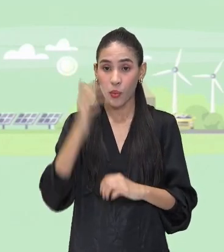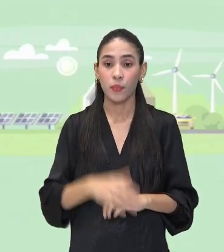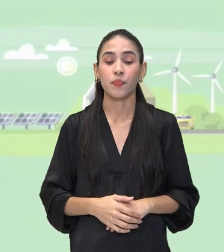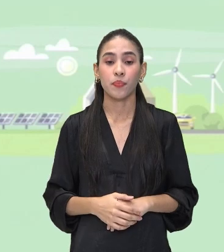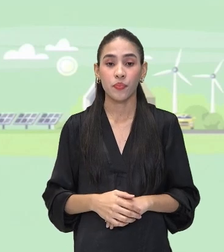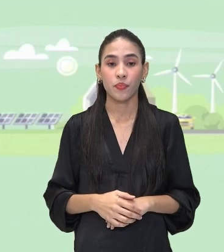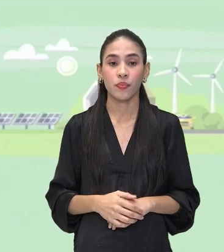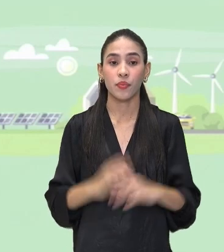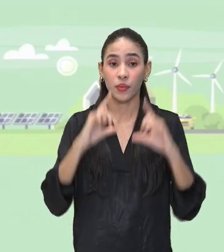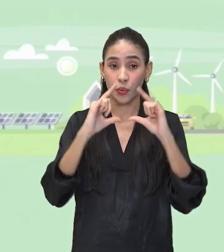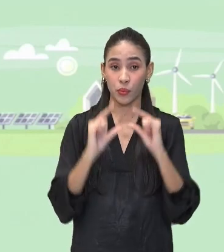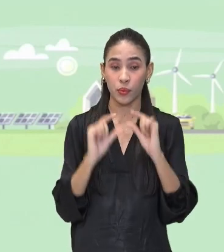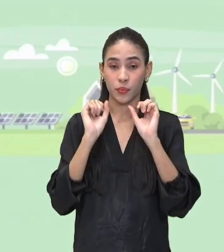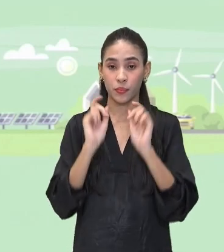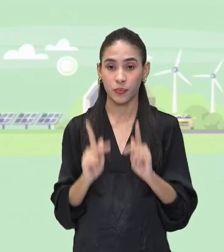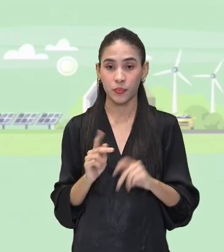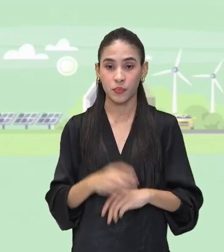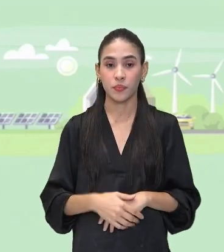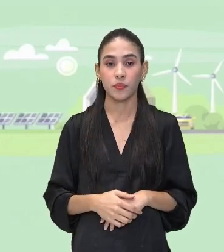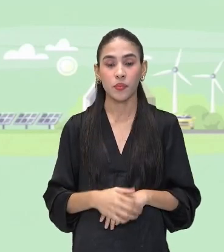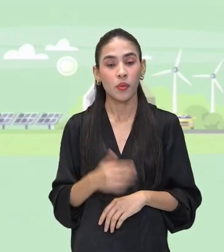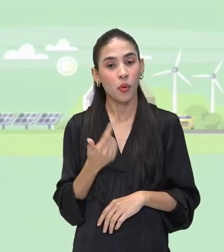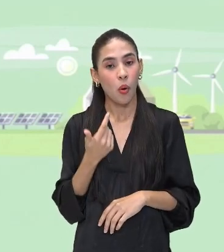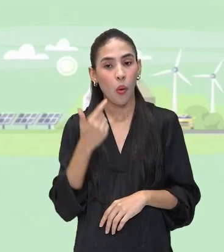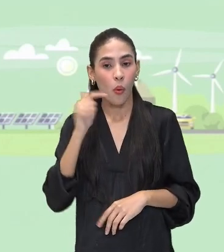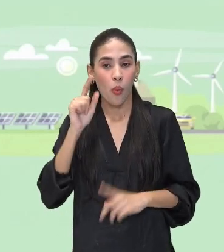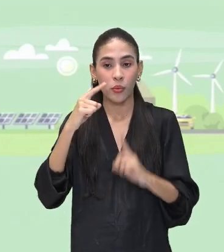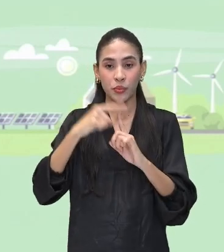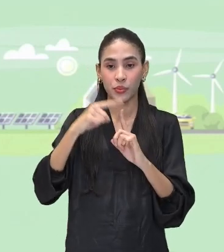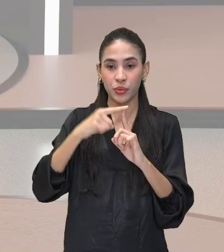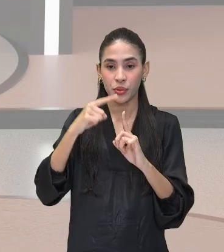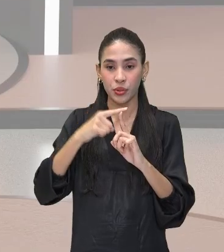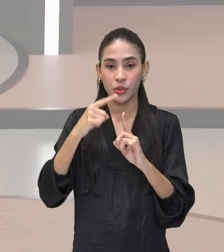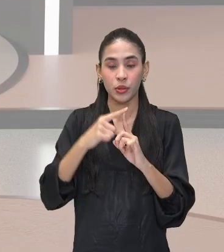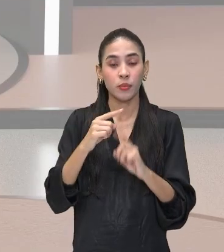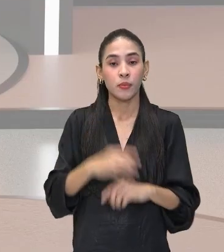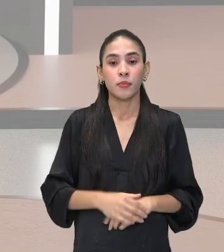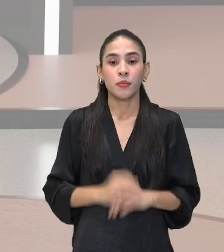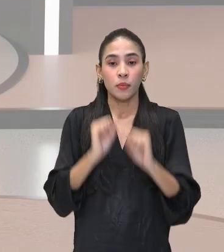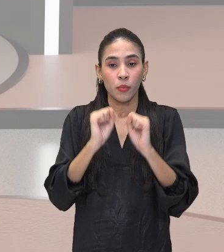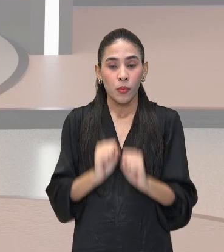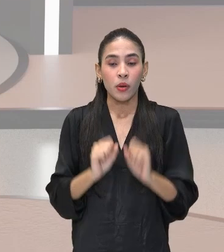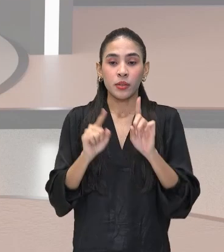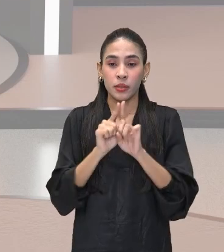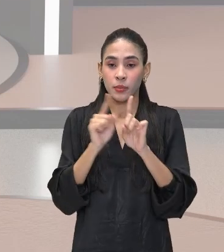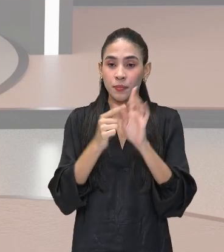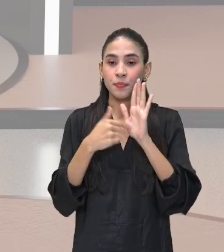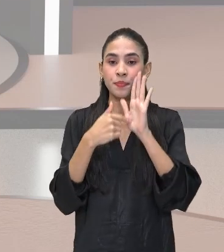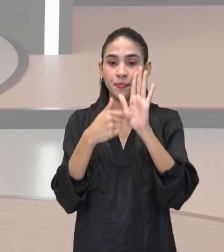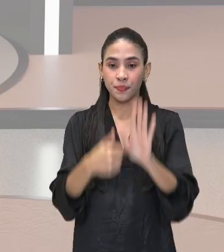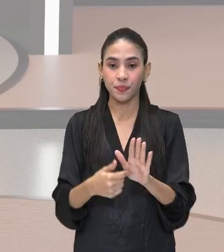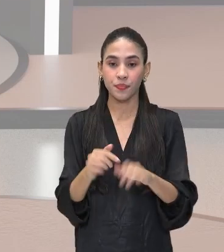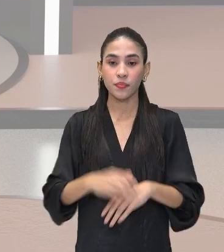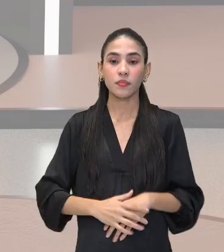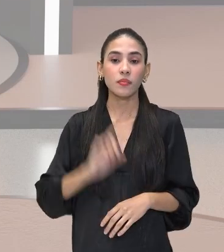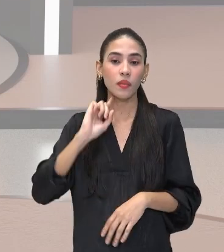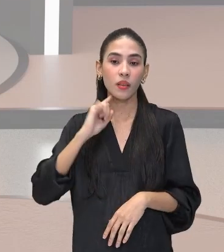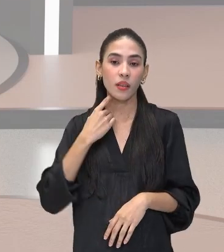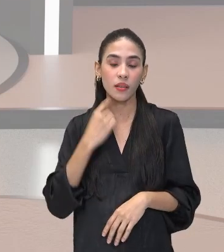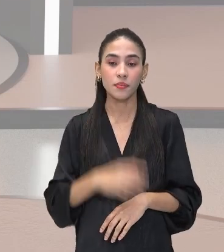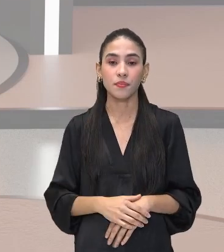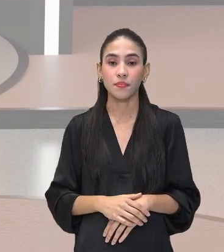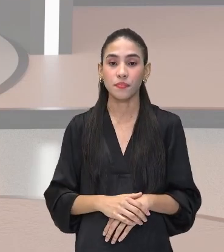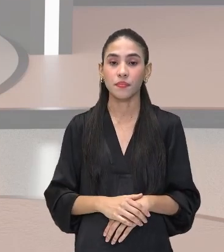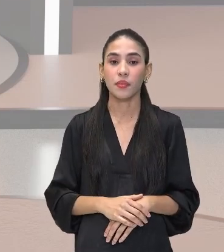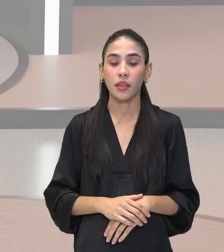essa redução. Uma outra forma, um outro fenômeno que contribui para as formas de poluição é a